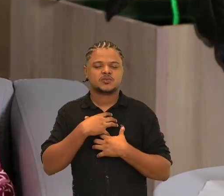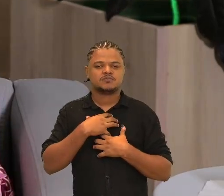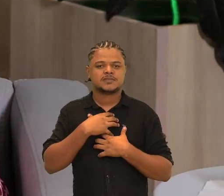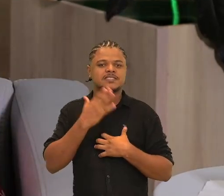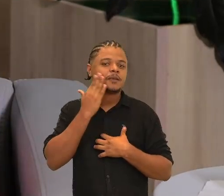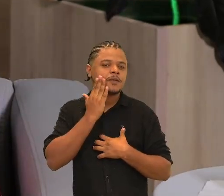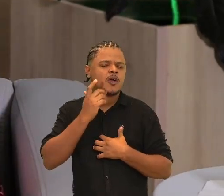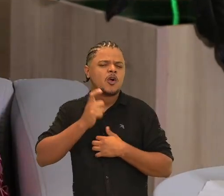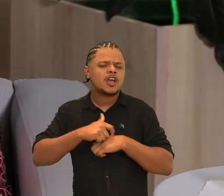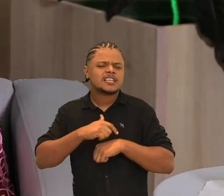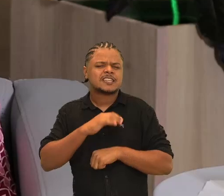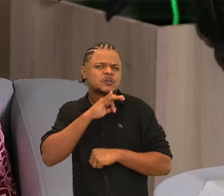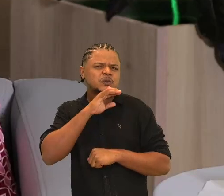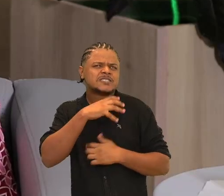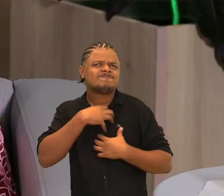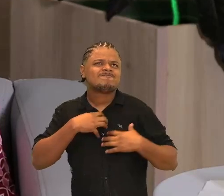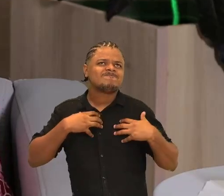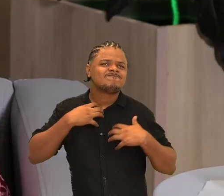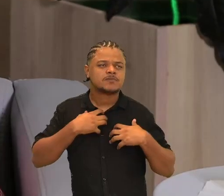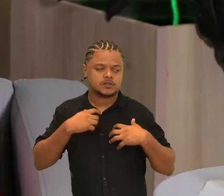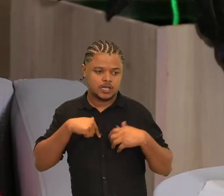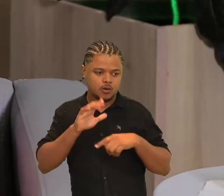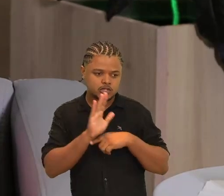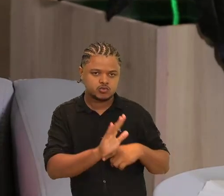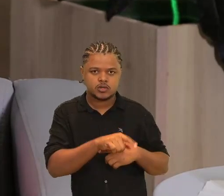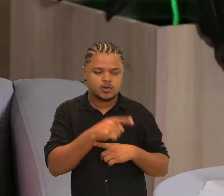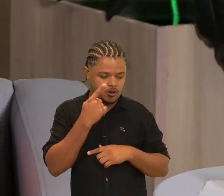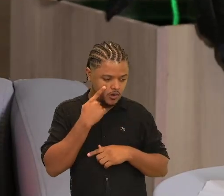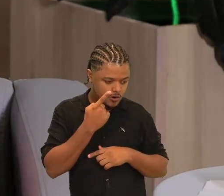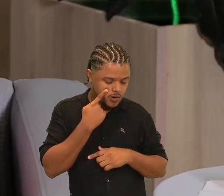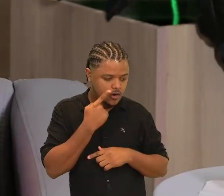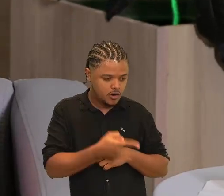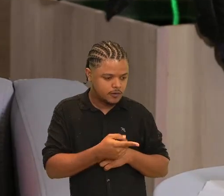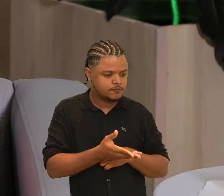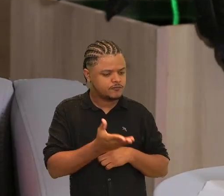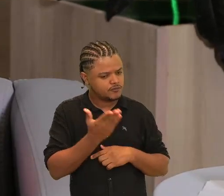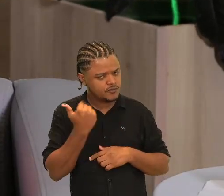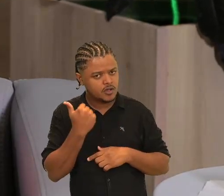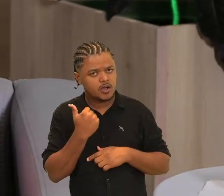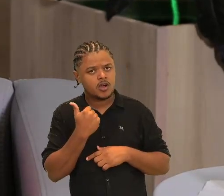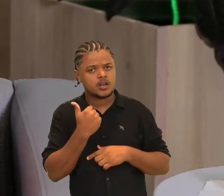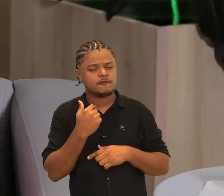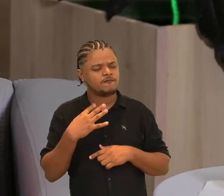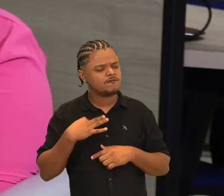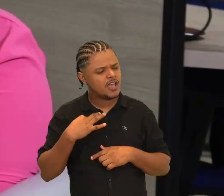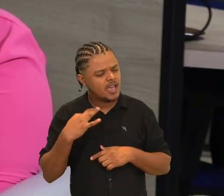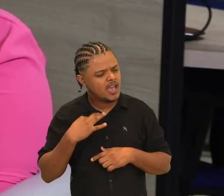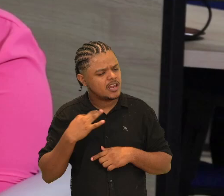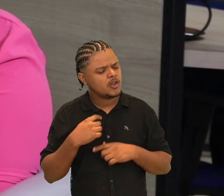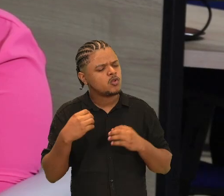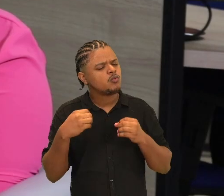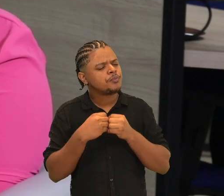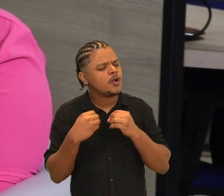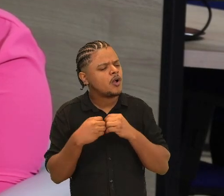a gente dá um pouco de suporte, assim, olha, você pode fazer uma viagem de férias, vamos tentar um lugar próximo. Começa aqui